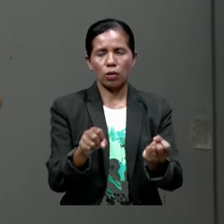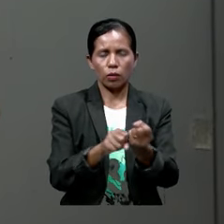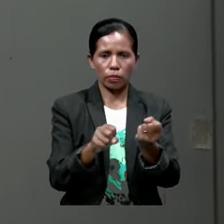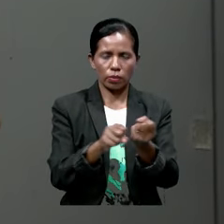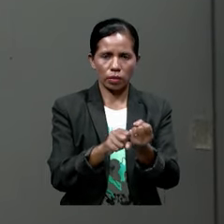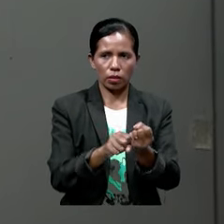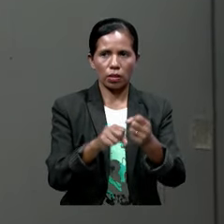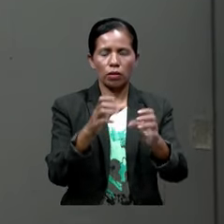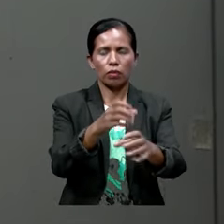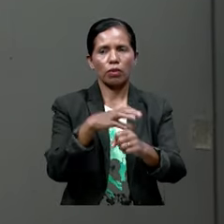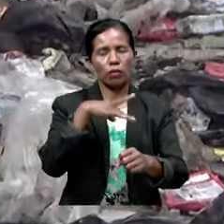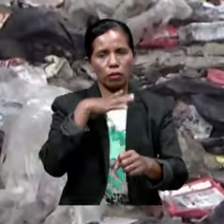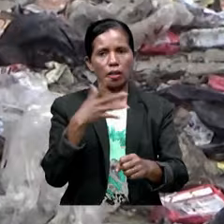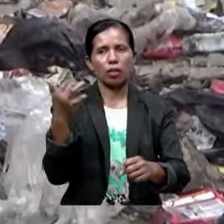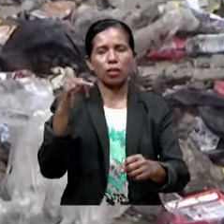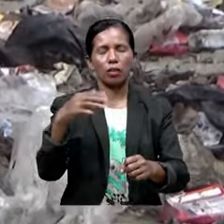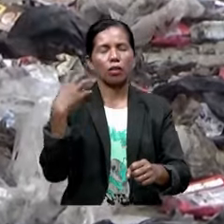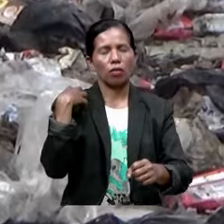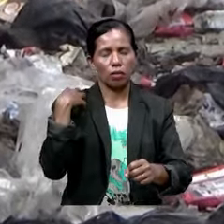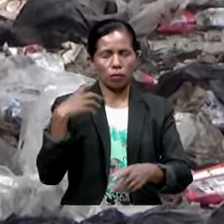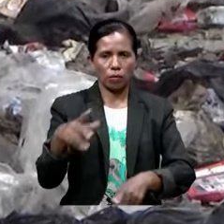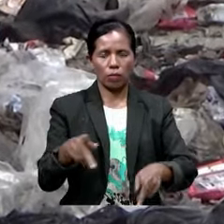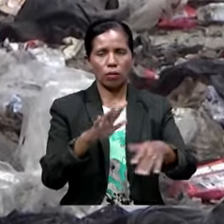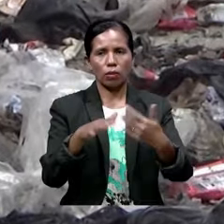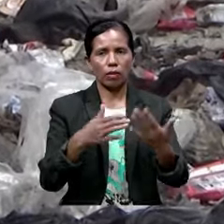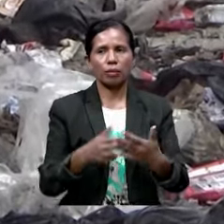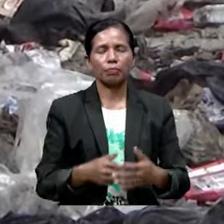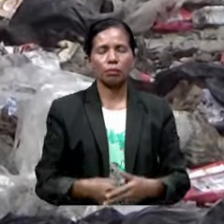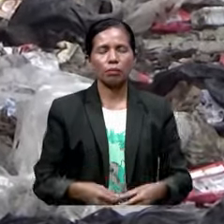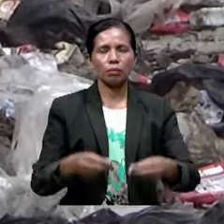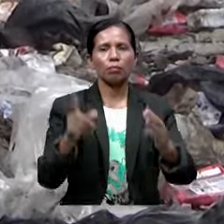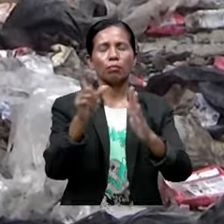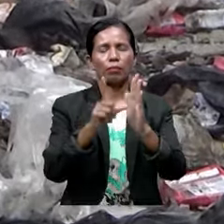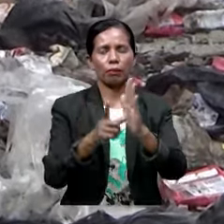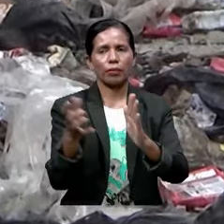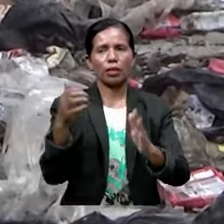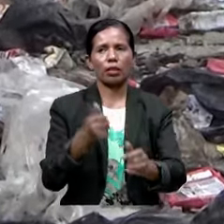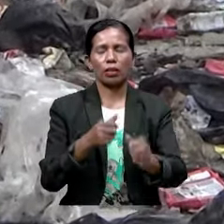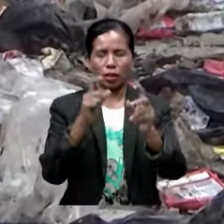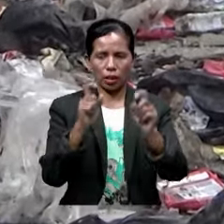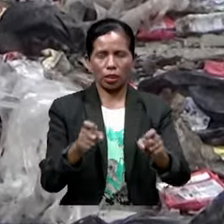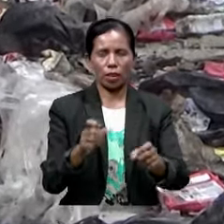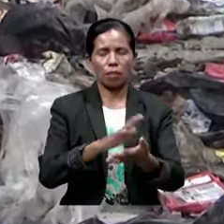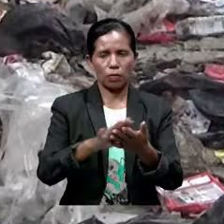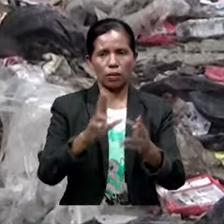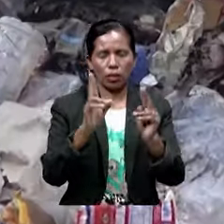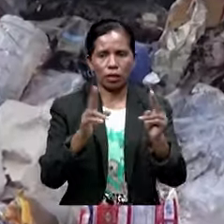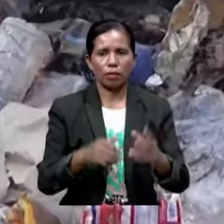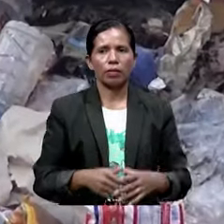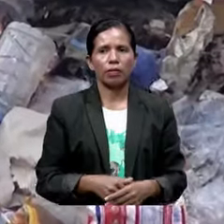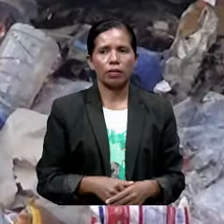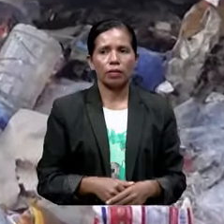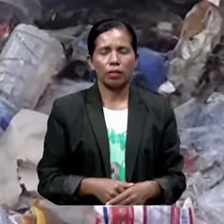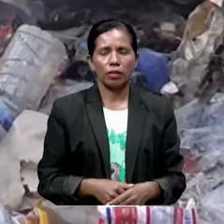be fotilisu sih iya. Edifício público, sir. Foi que era ordem baseira para o Rio tem resolver que era. A né, a tu